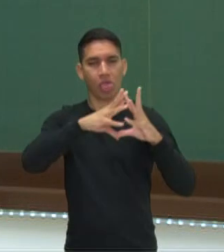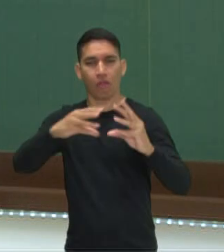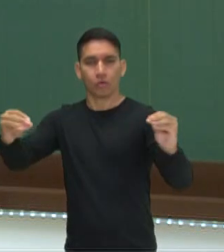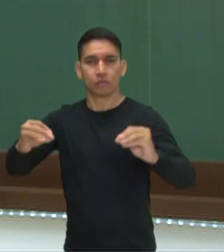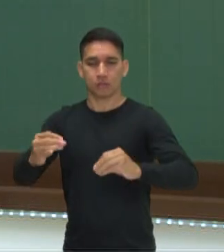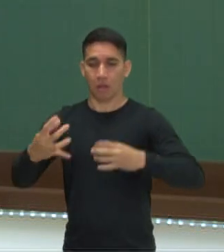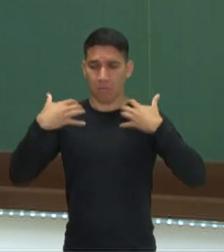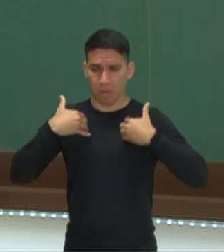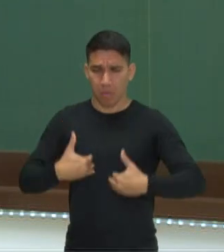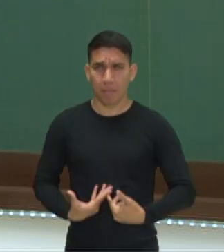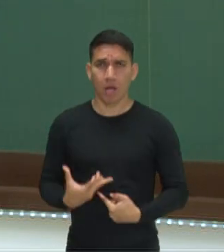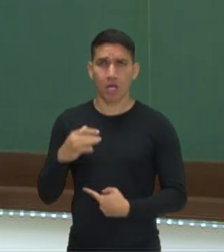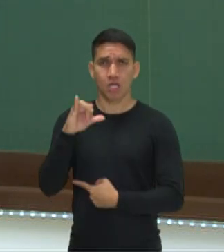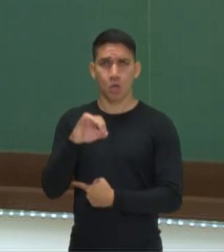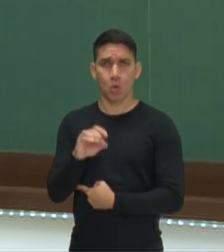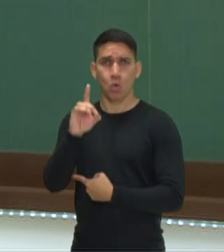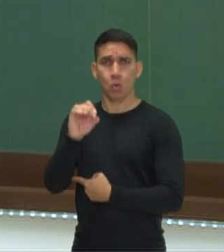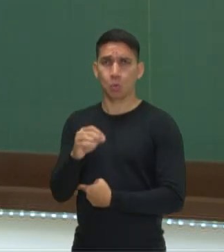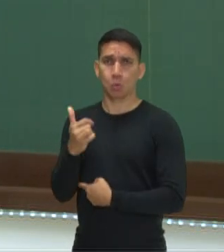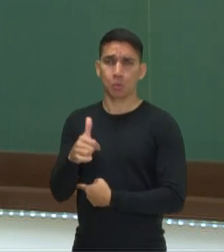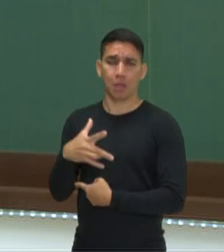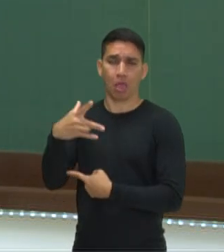no organismo do paciente.